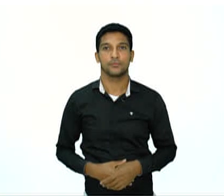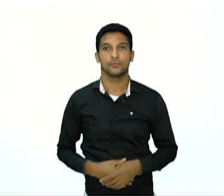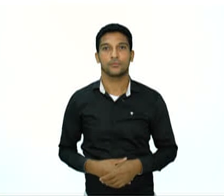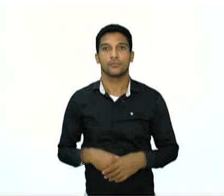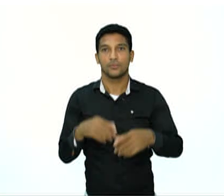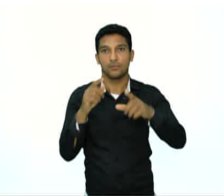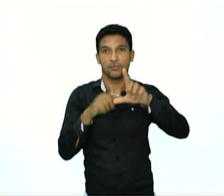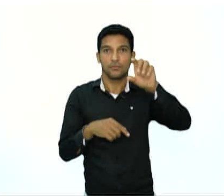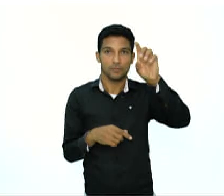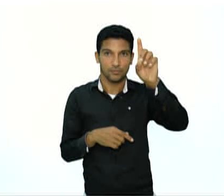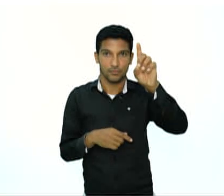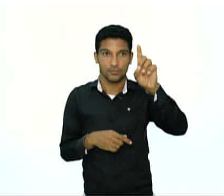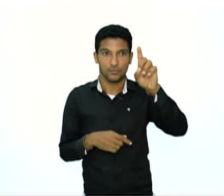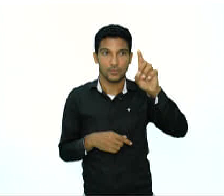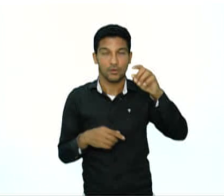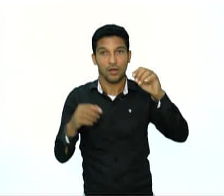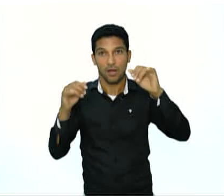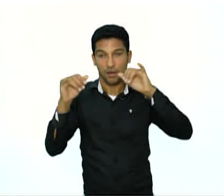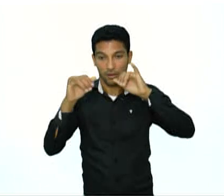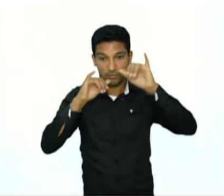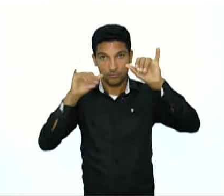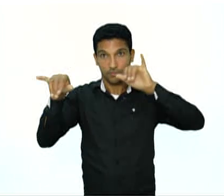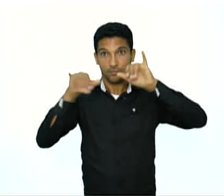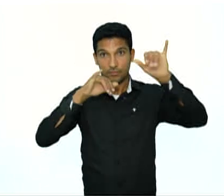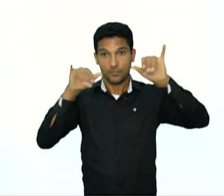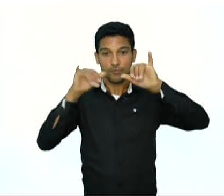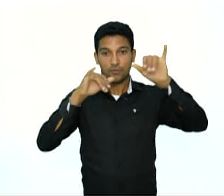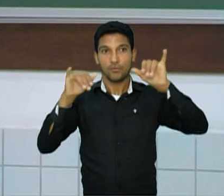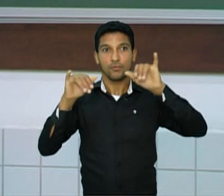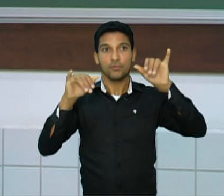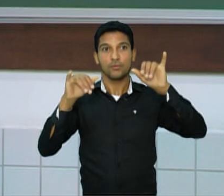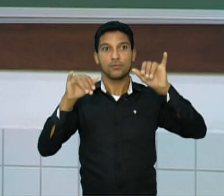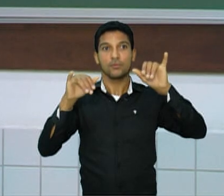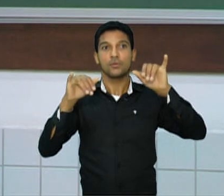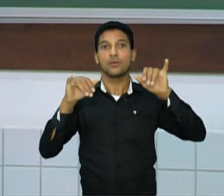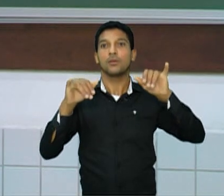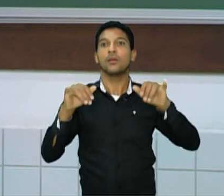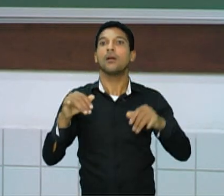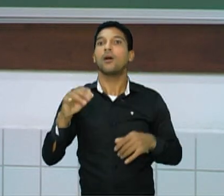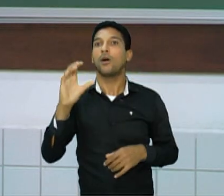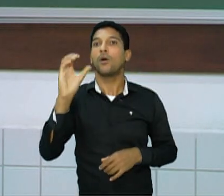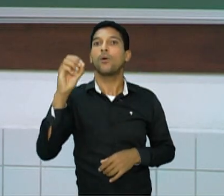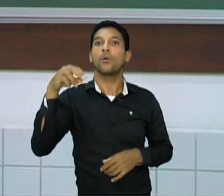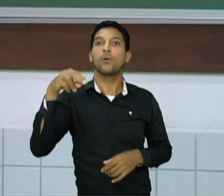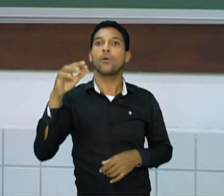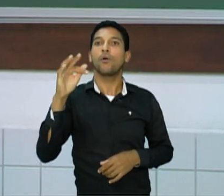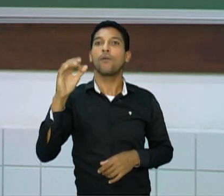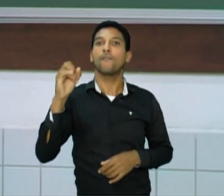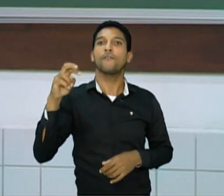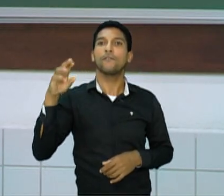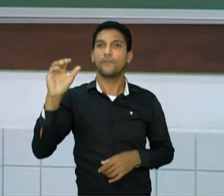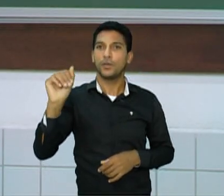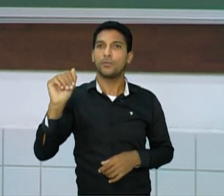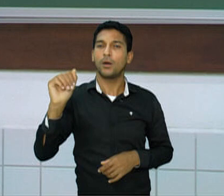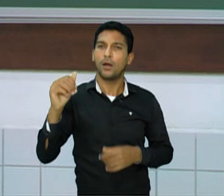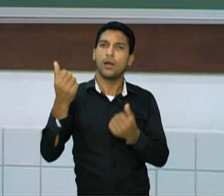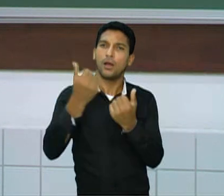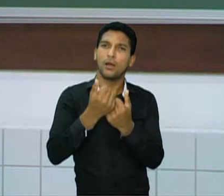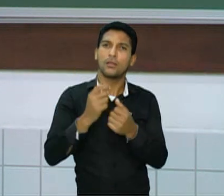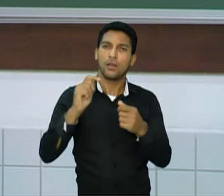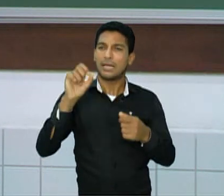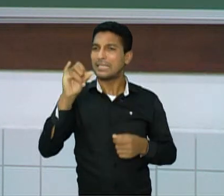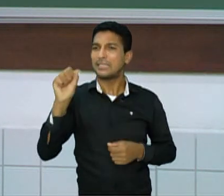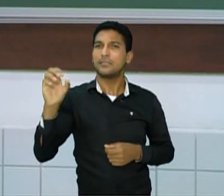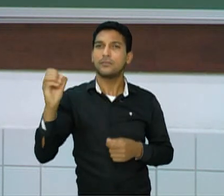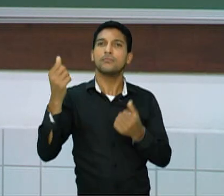notícia simplesmente confirma isso. Deu certo. Por que não é uma subordinada substantiva? Porque não é